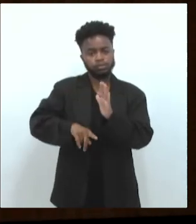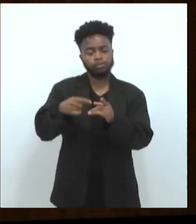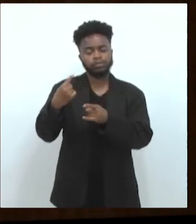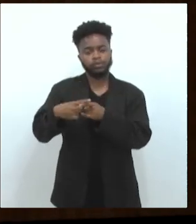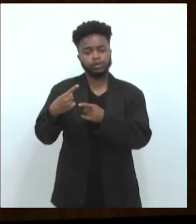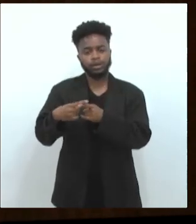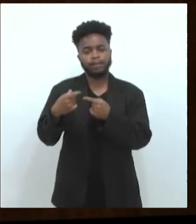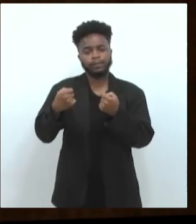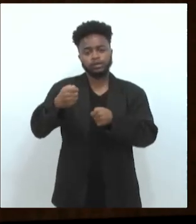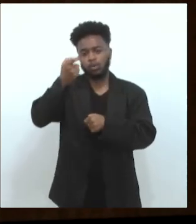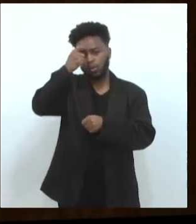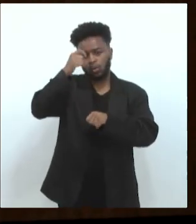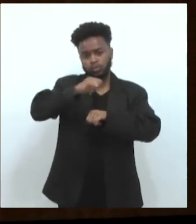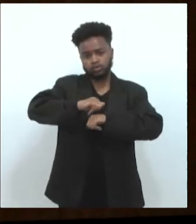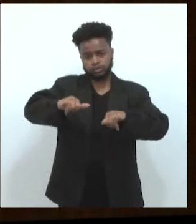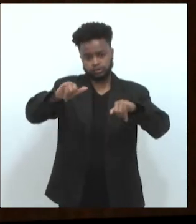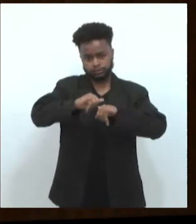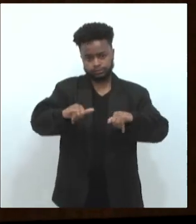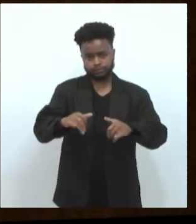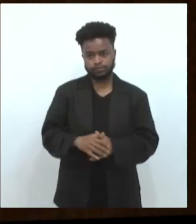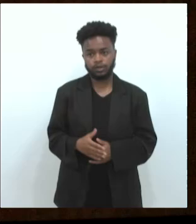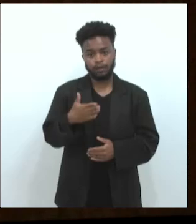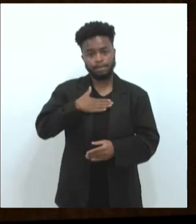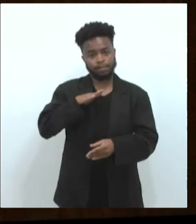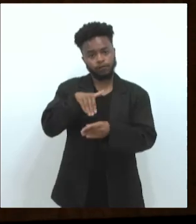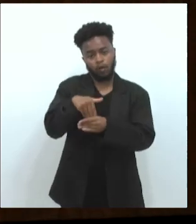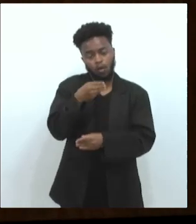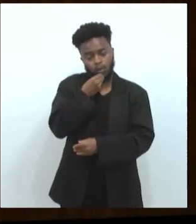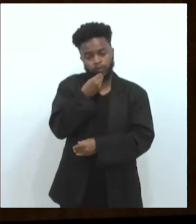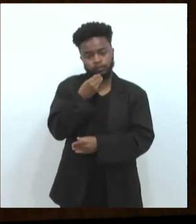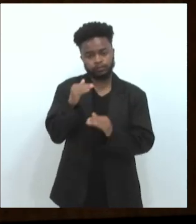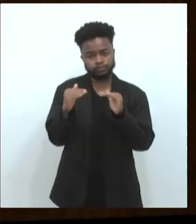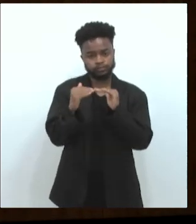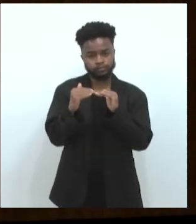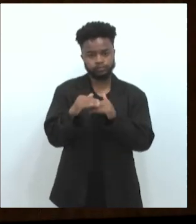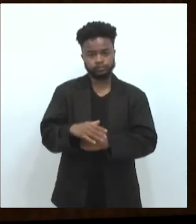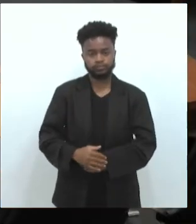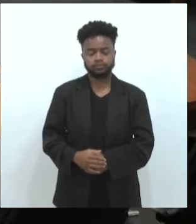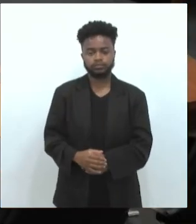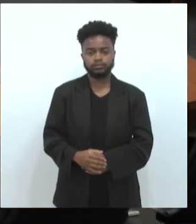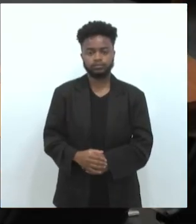é conscientização. O meu voto, evidentemente, é favorável.